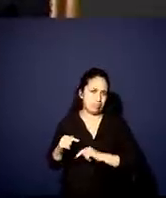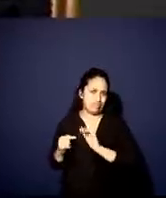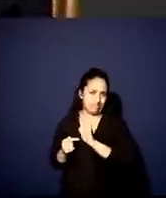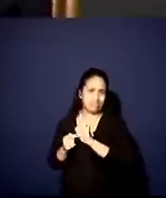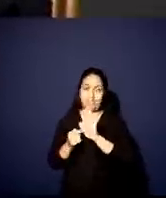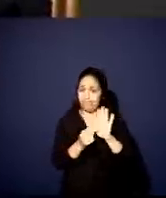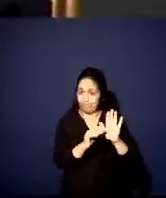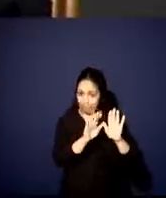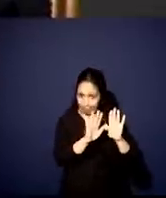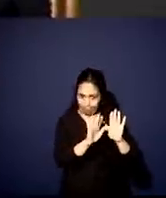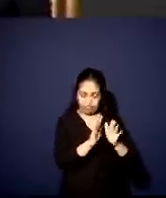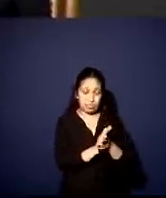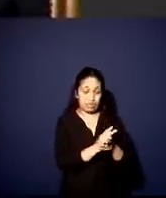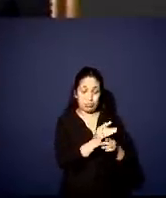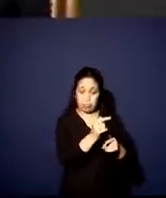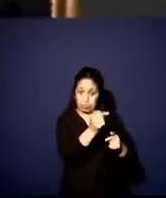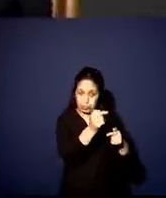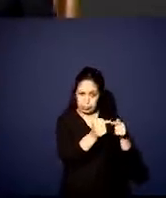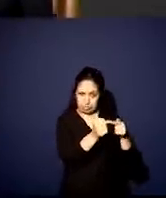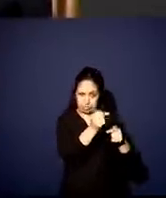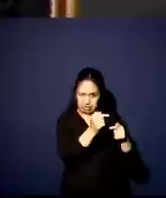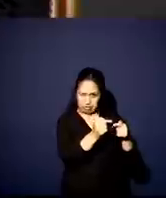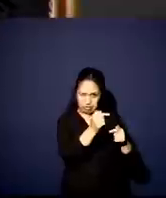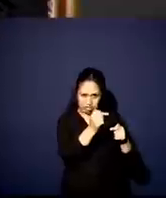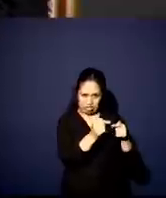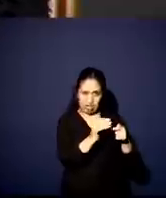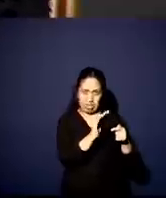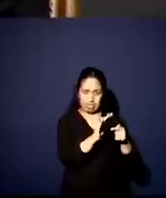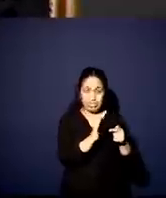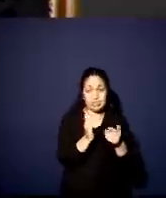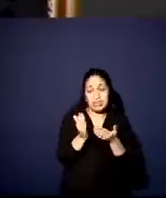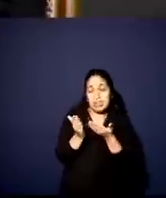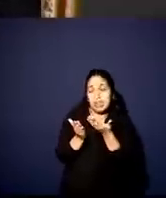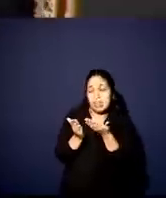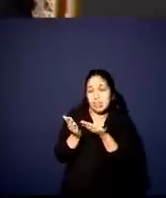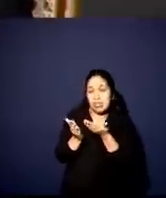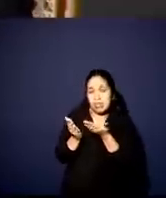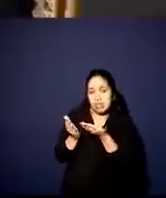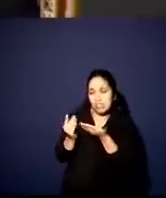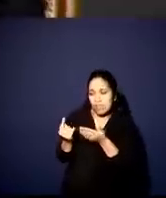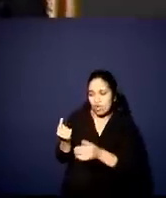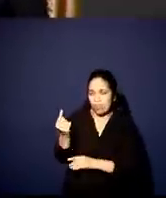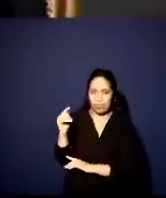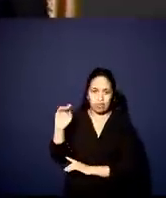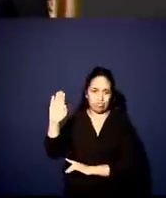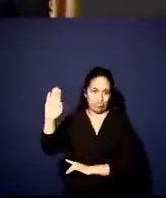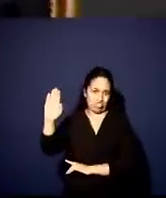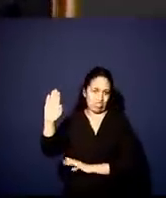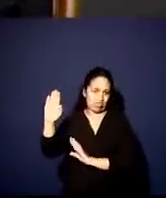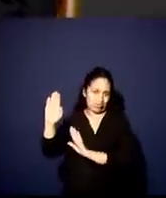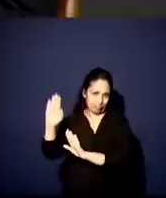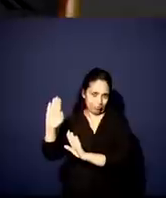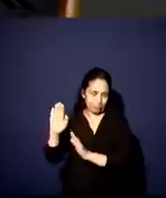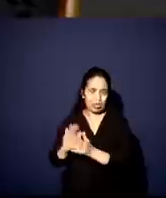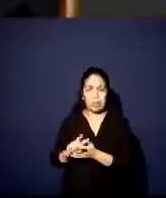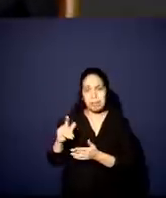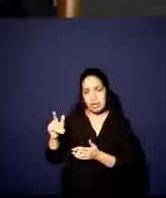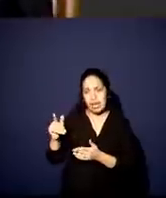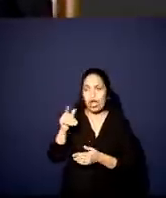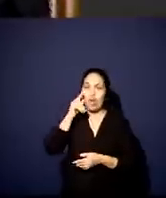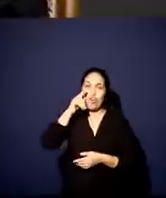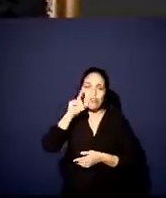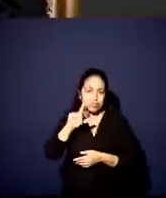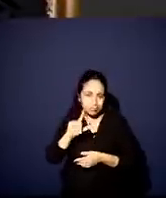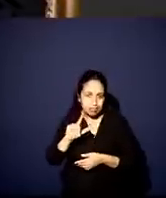políticas que servem a um determinado candidato no curto prazo, né? Seja para ser reeleito